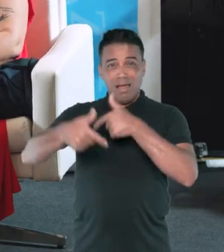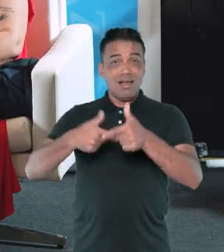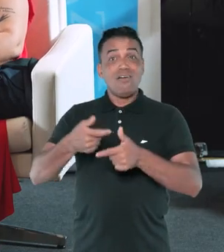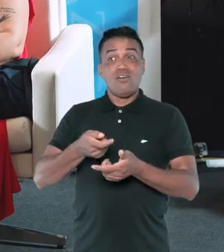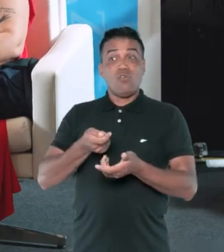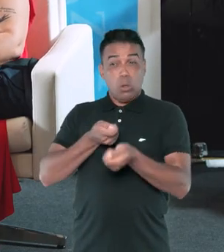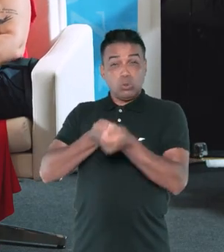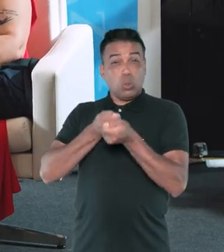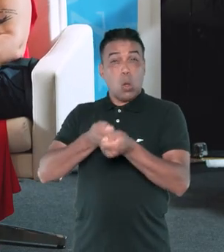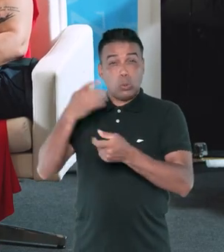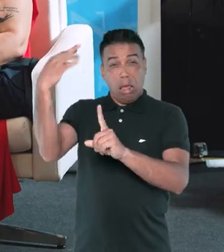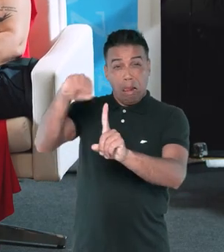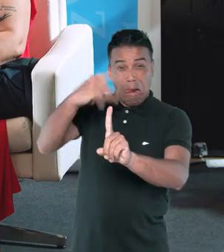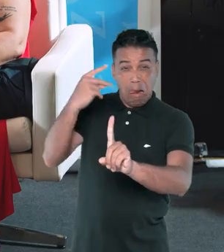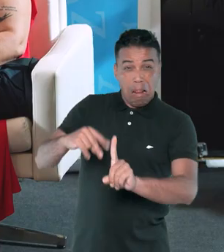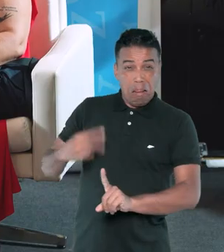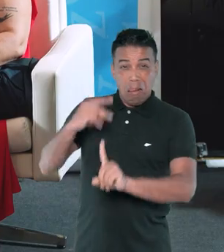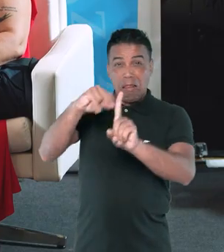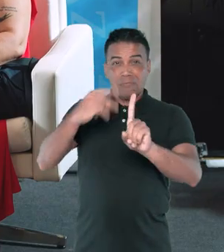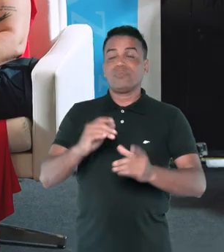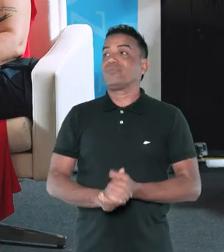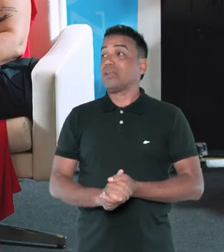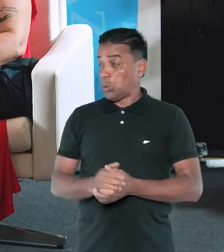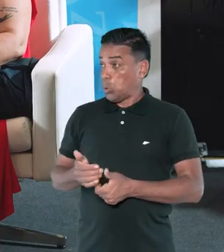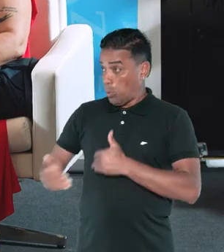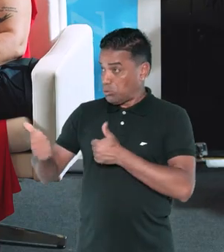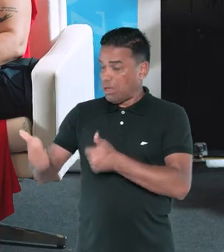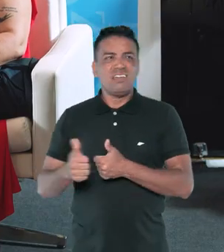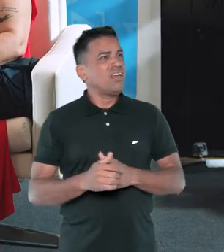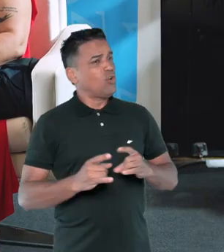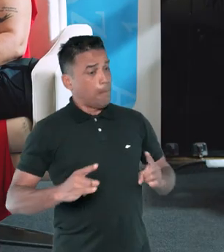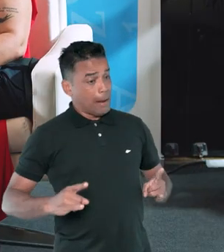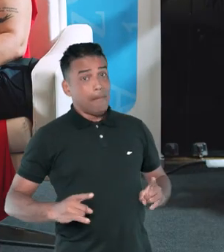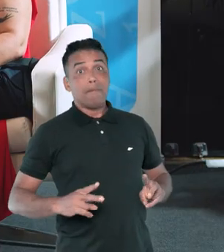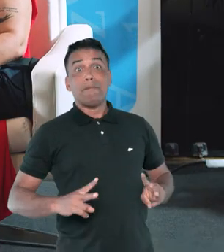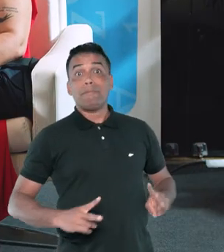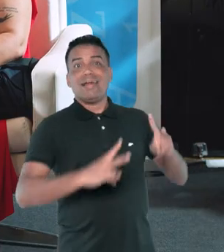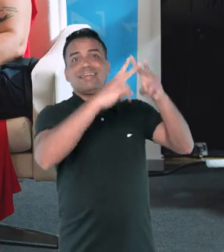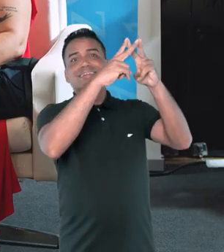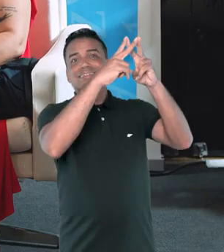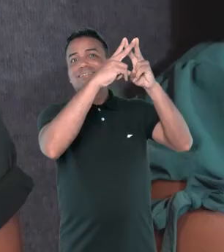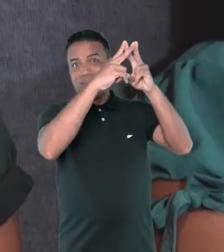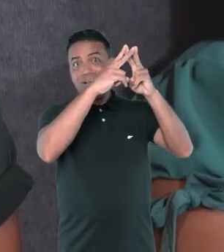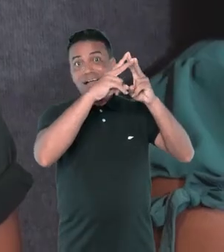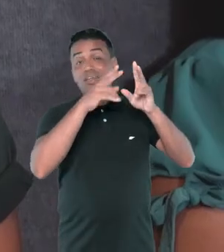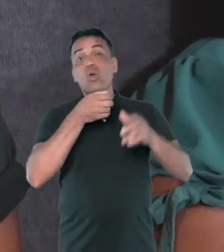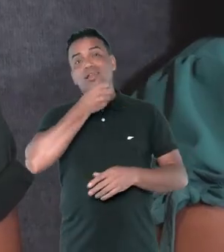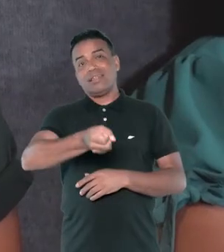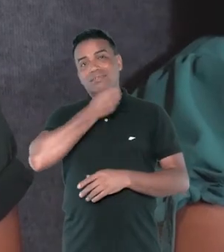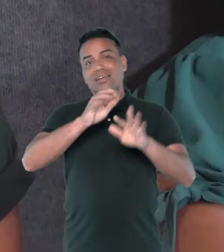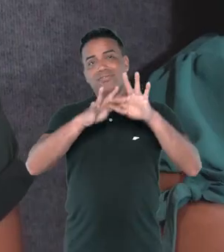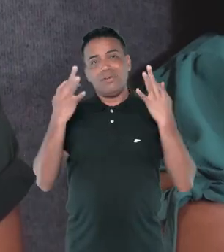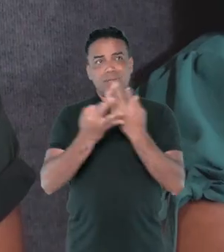suicidou. Começou bem. Lyon. Ele foi para Paris primeiro, mas a morte foi em Lyon. Não, muito pesado. Eu entrevistei a família toda.